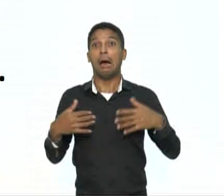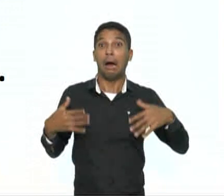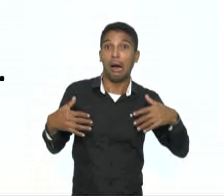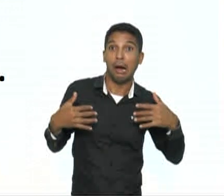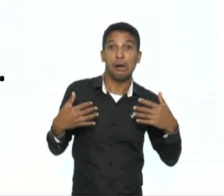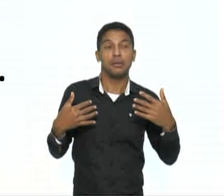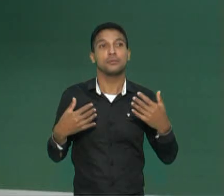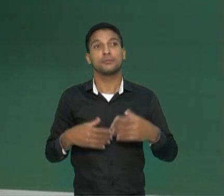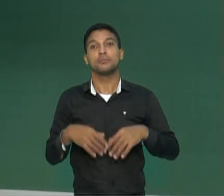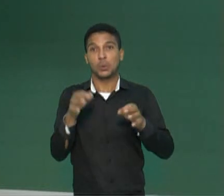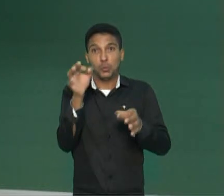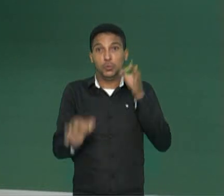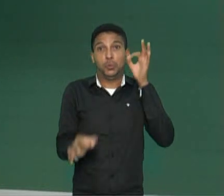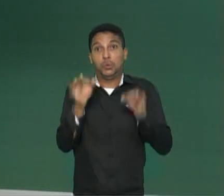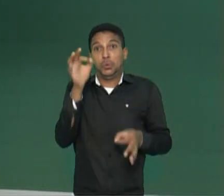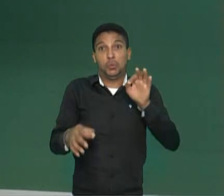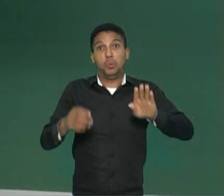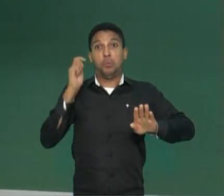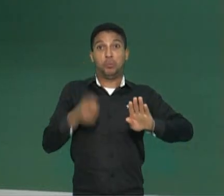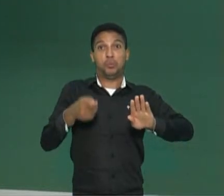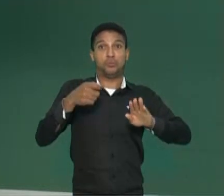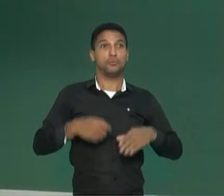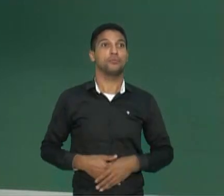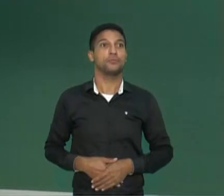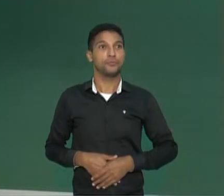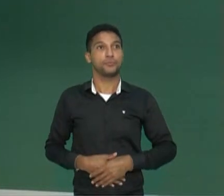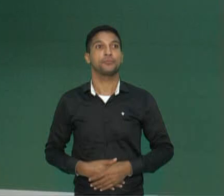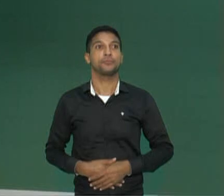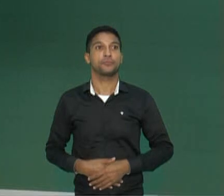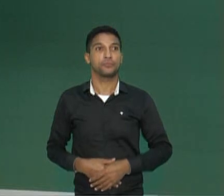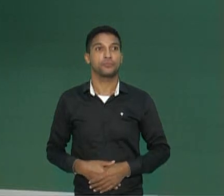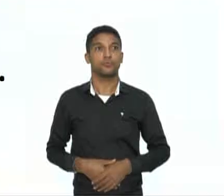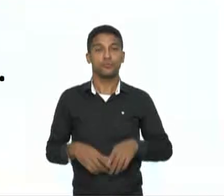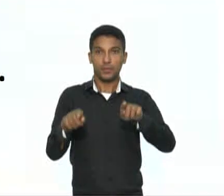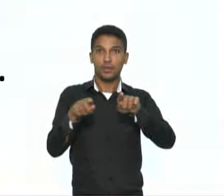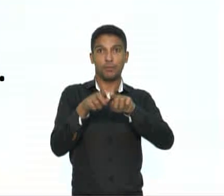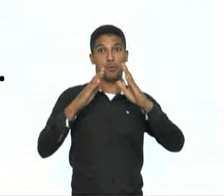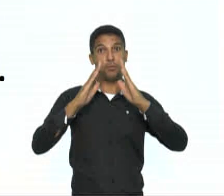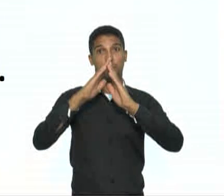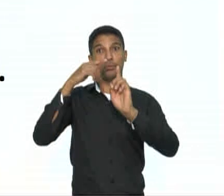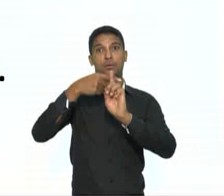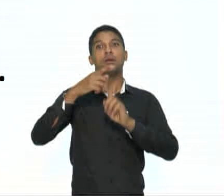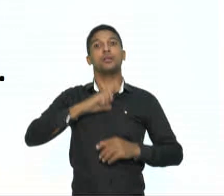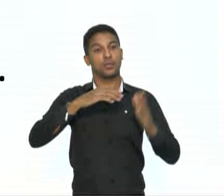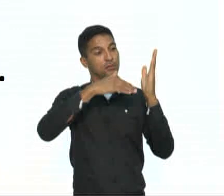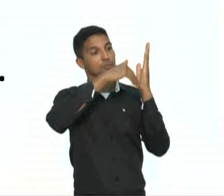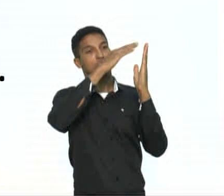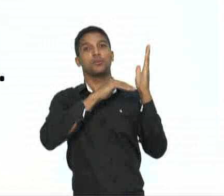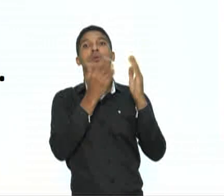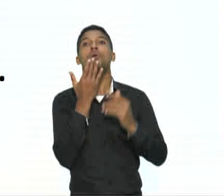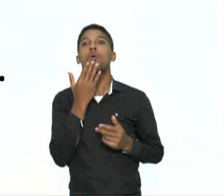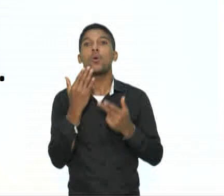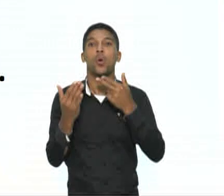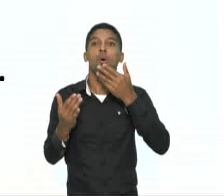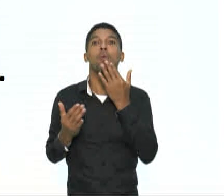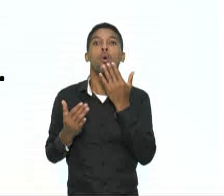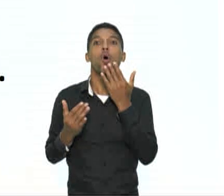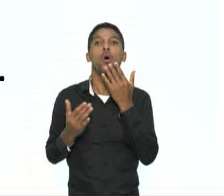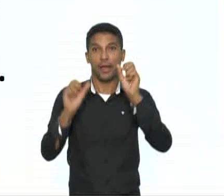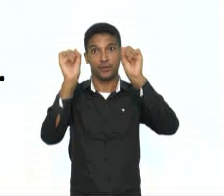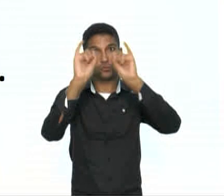Os capitéis também eram historiados, também contavam uma história. O uso de cores fortes, isso na pintura, tá? E na escultura.